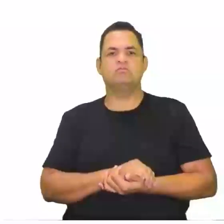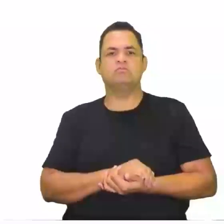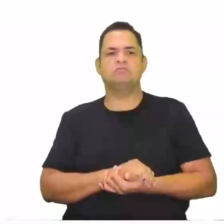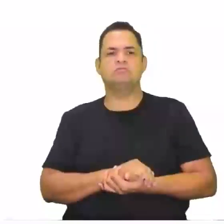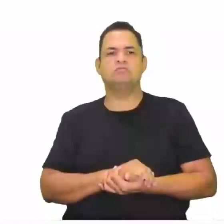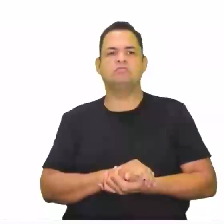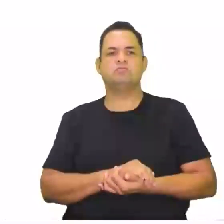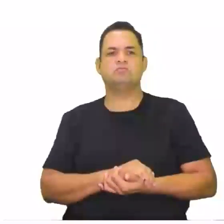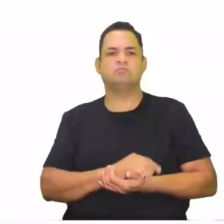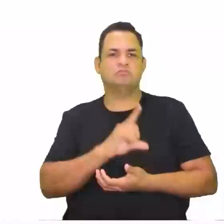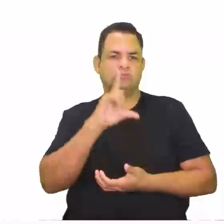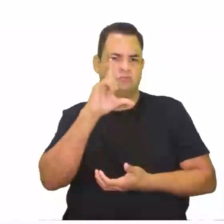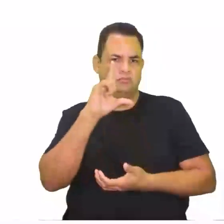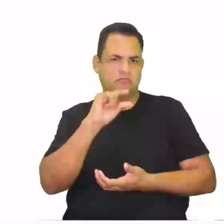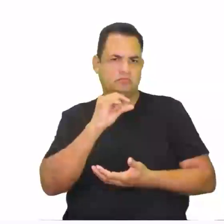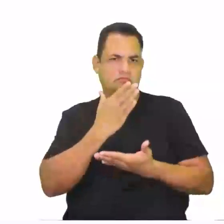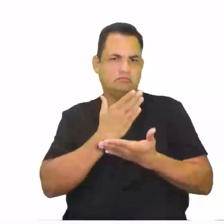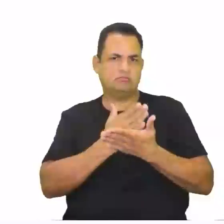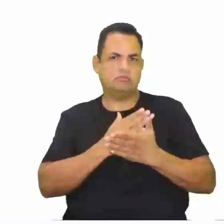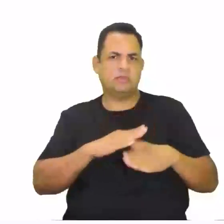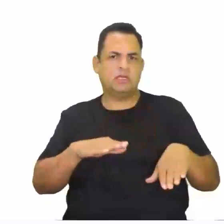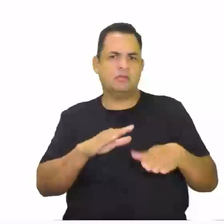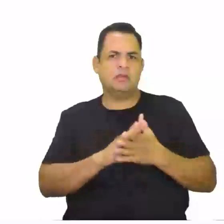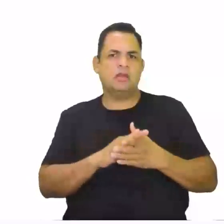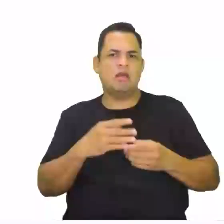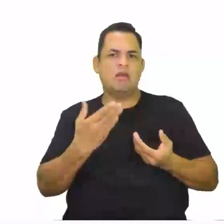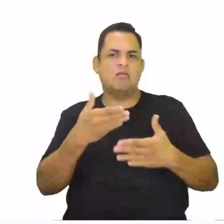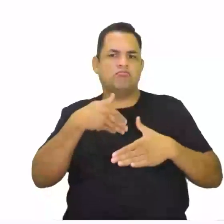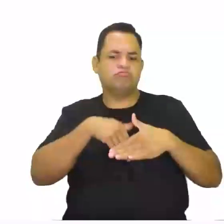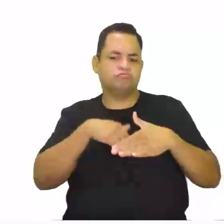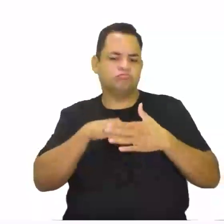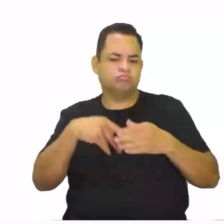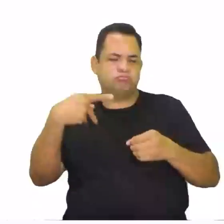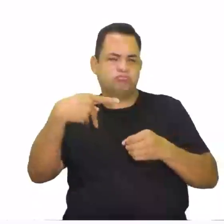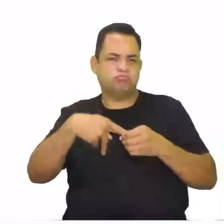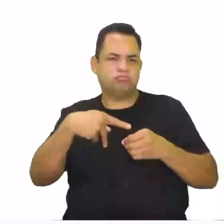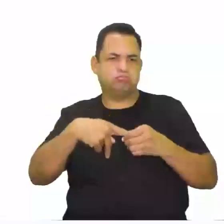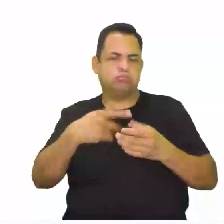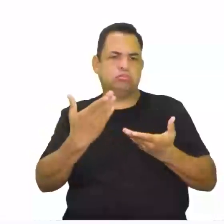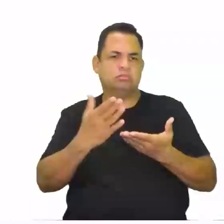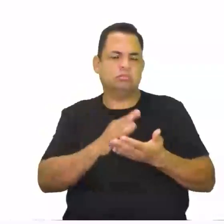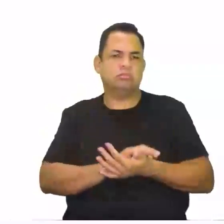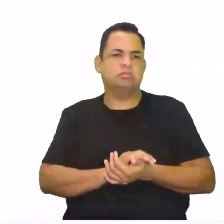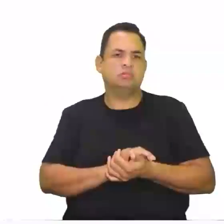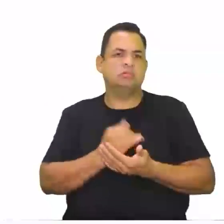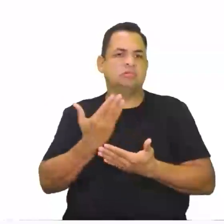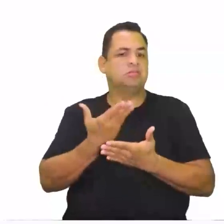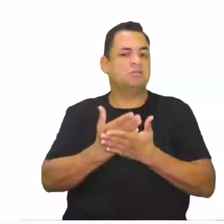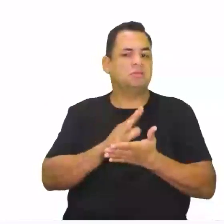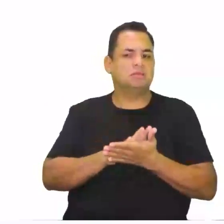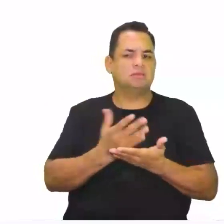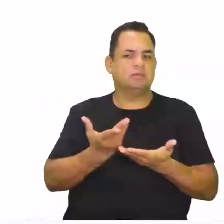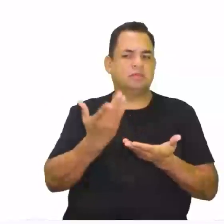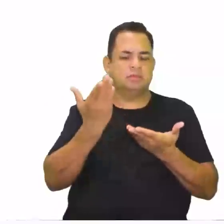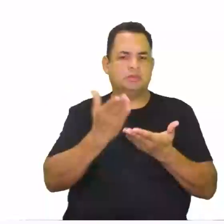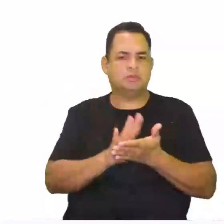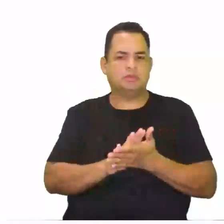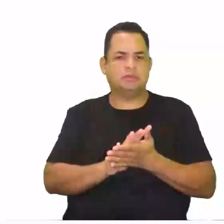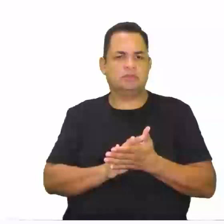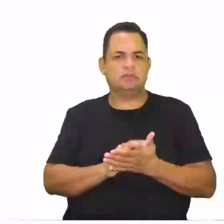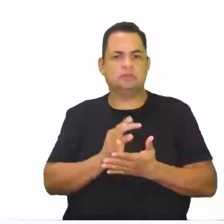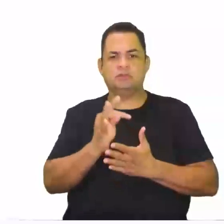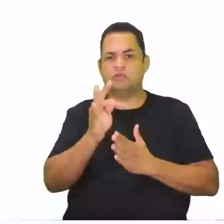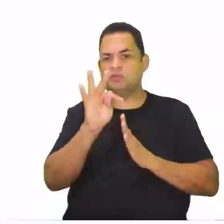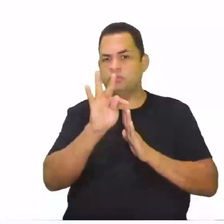Se a gente fala redução e esgotamento das reservas de petróleo, a gente não está levando em conta a interpretação que nós fizemos do